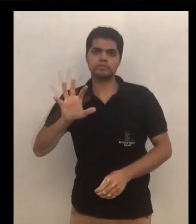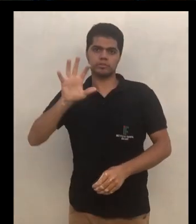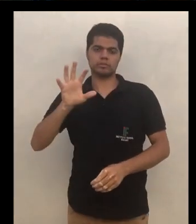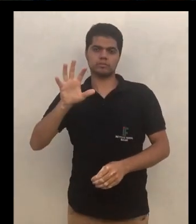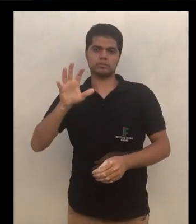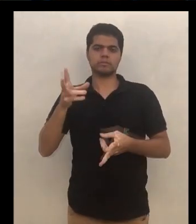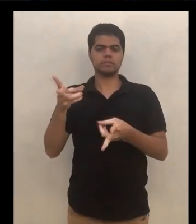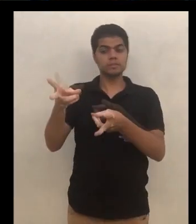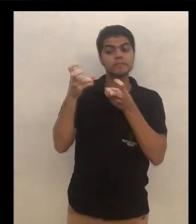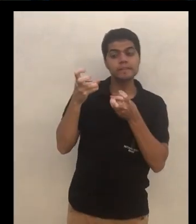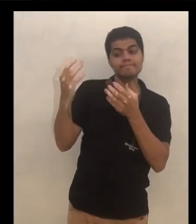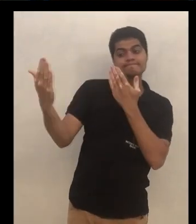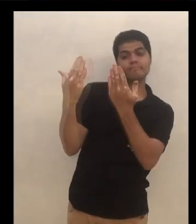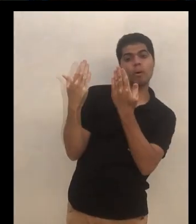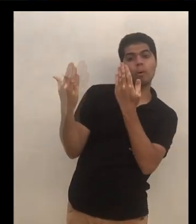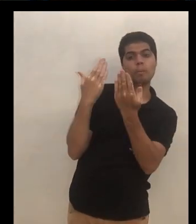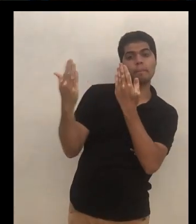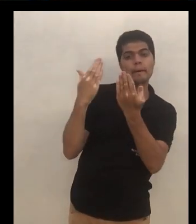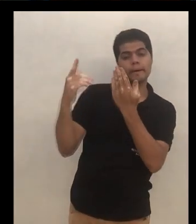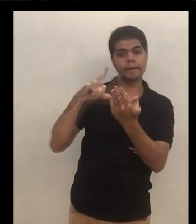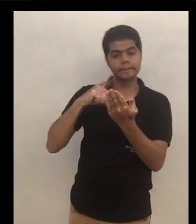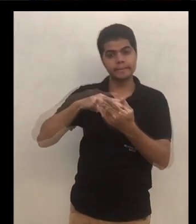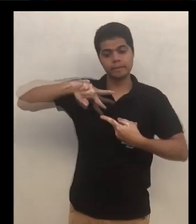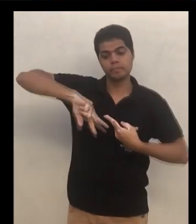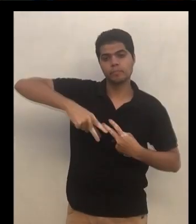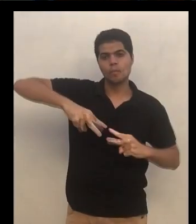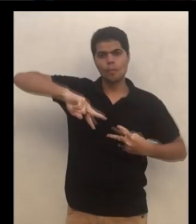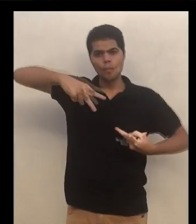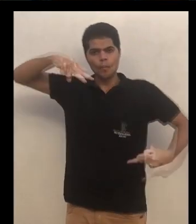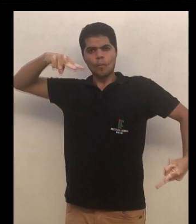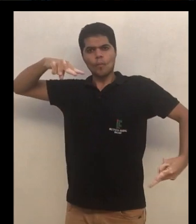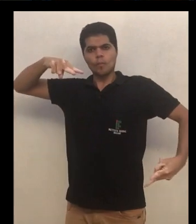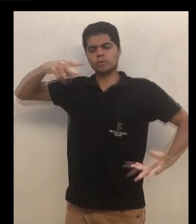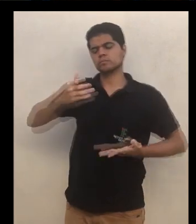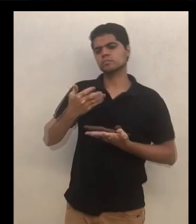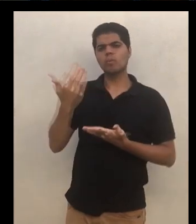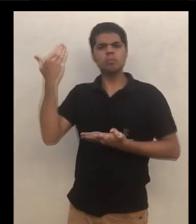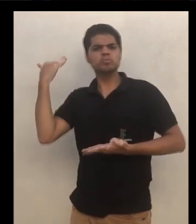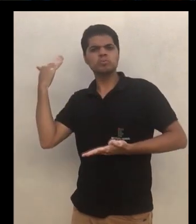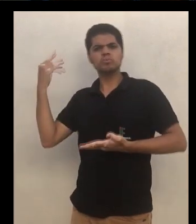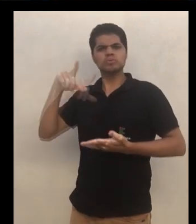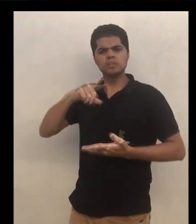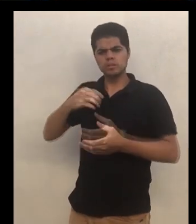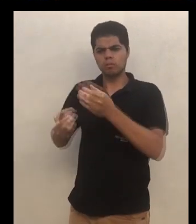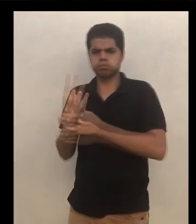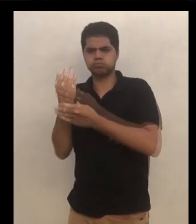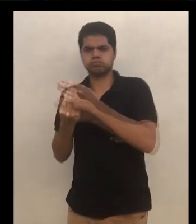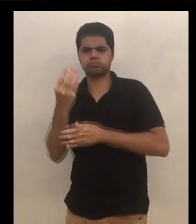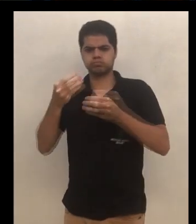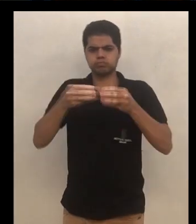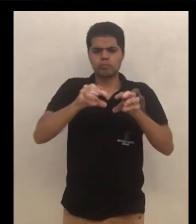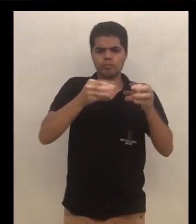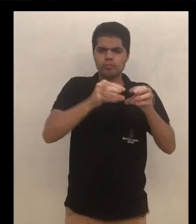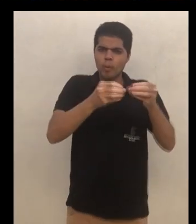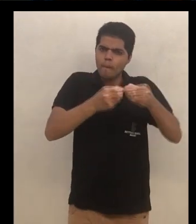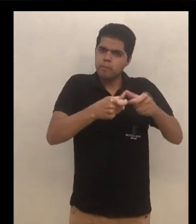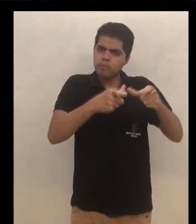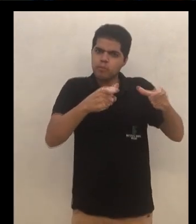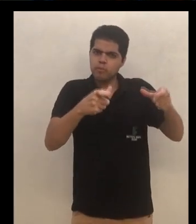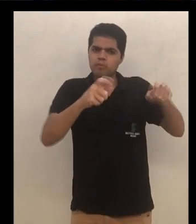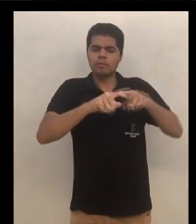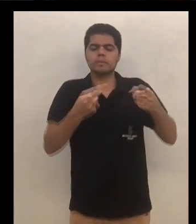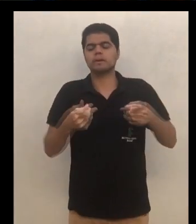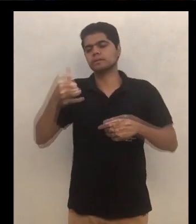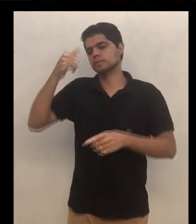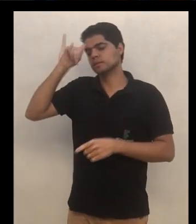foram trabalhados geneticamente com as raças rústicas, tá? Somente produz mais do que a caipira